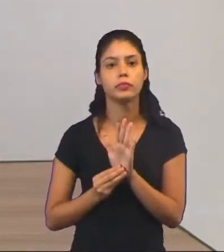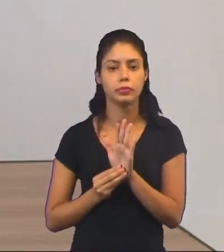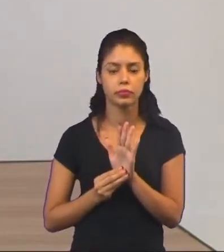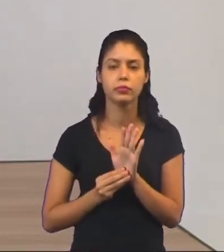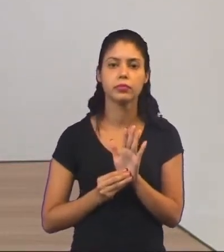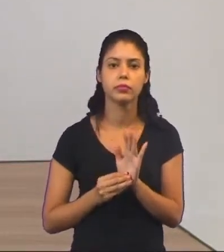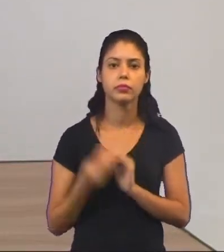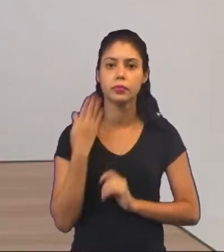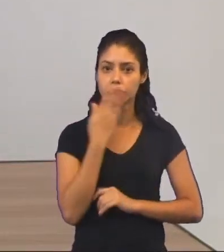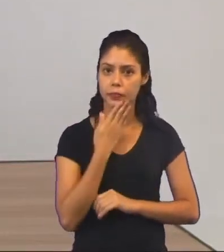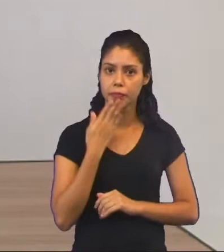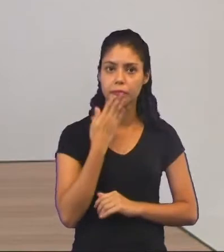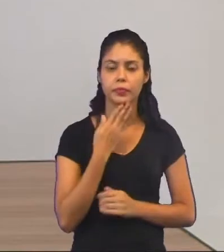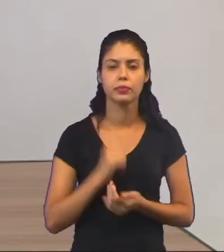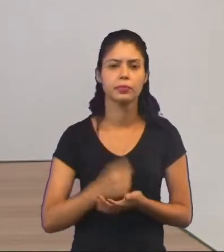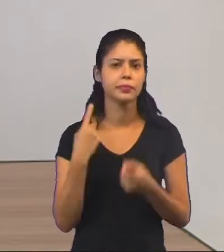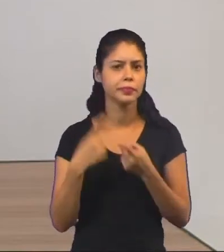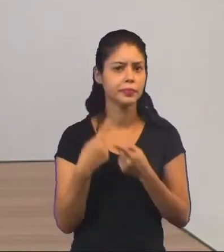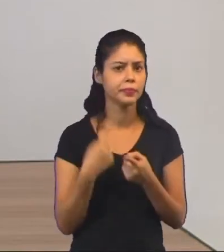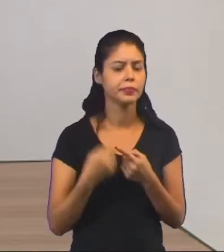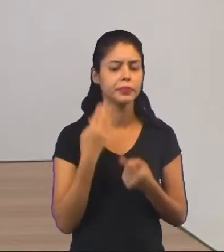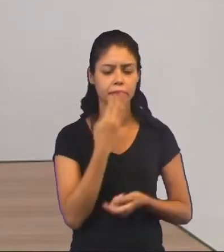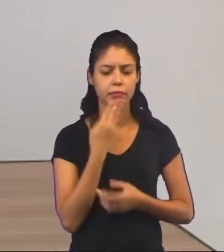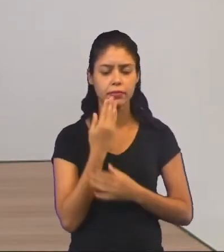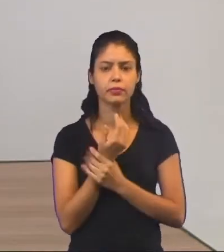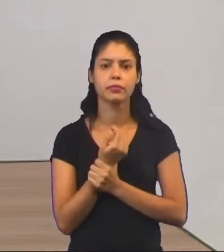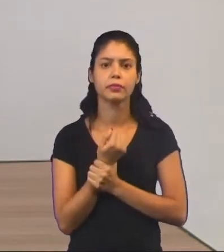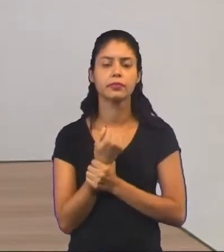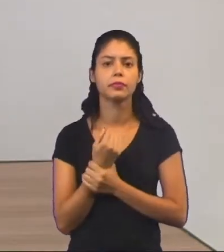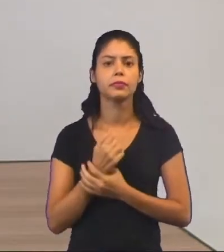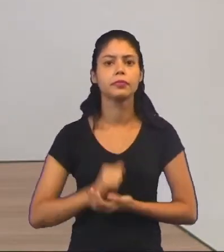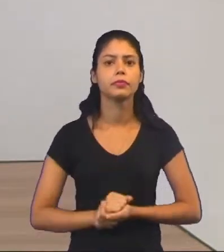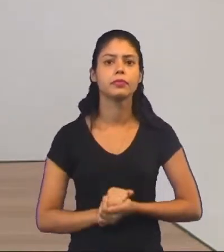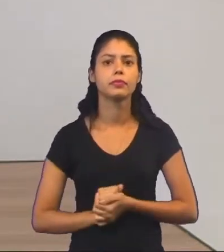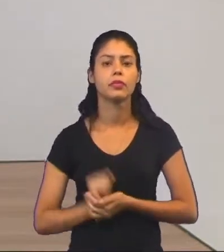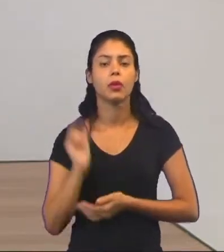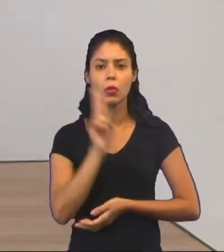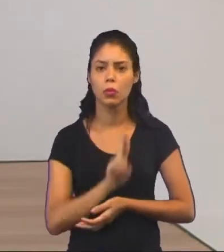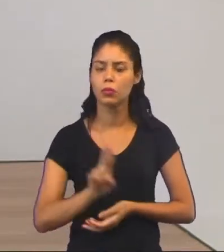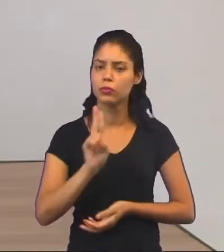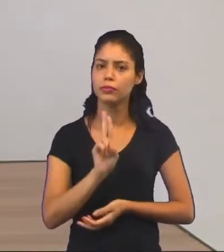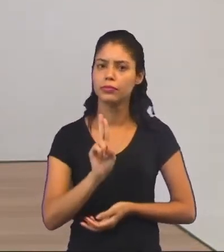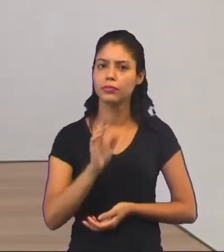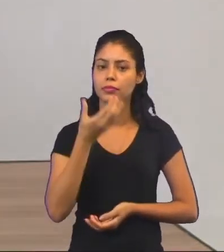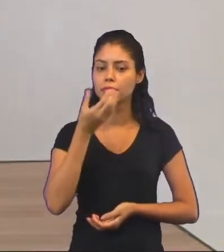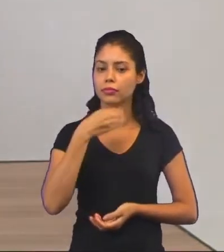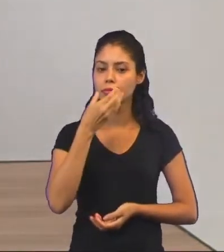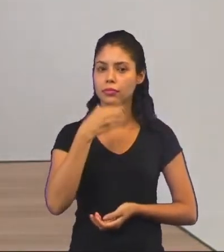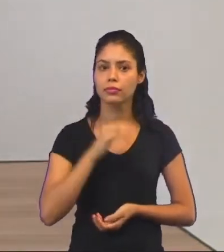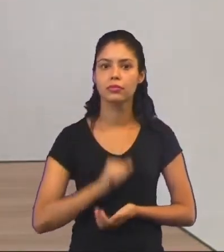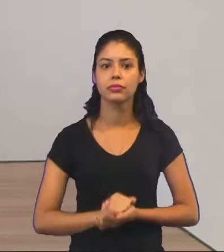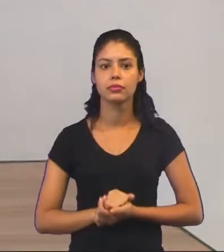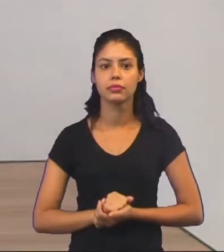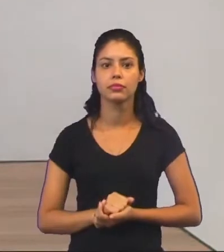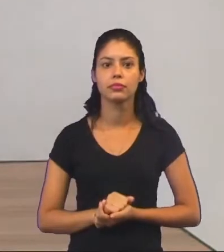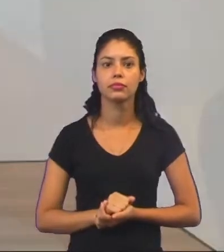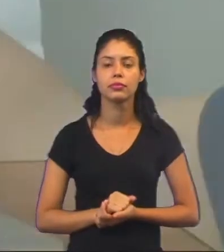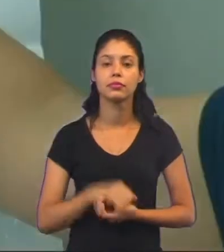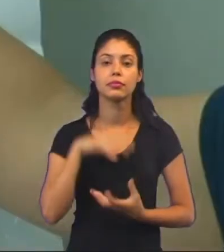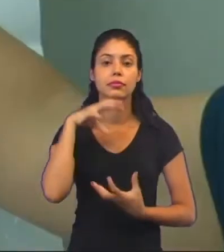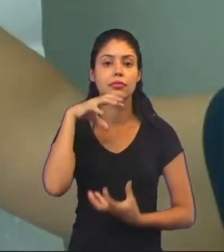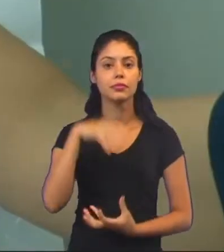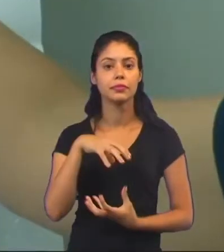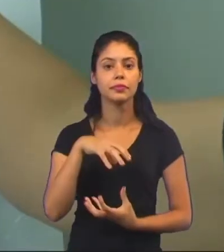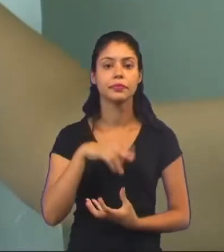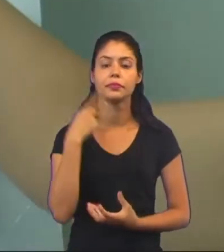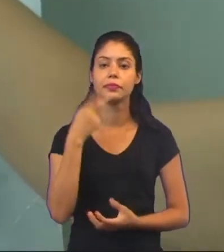receita doce. Por que que ela é doce? Porque ela faz uso de uma fruta. Ela faz uso do abacaxi,